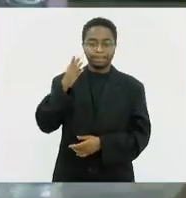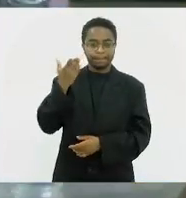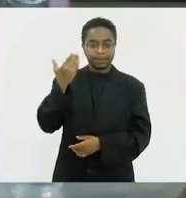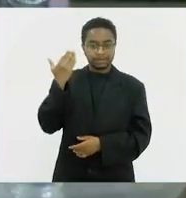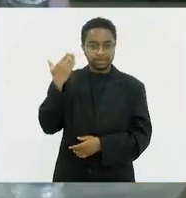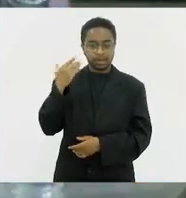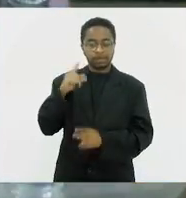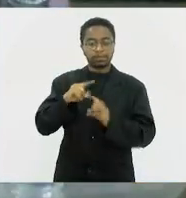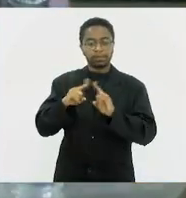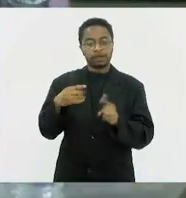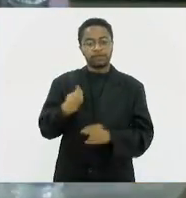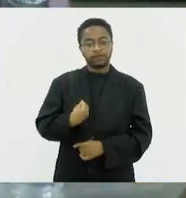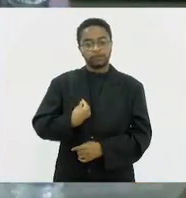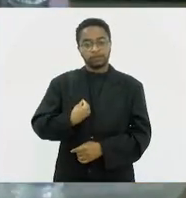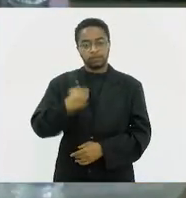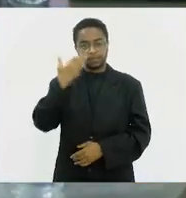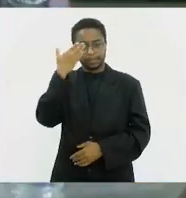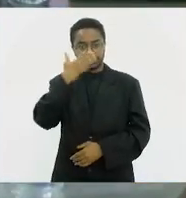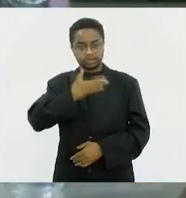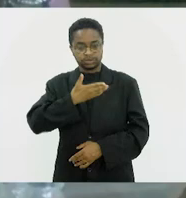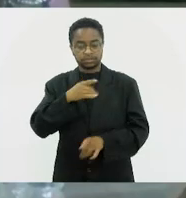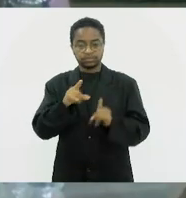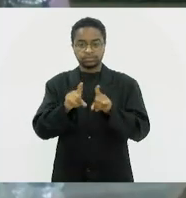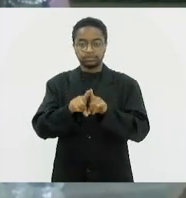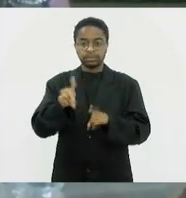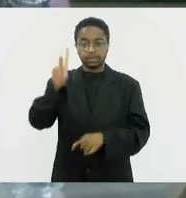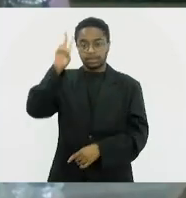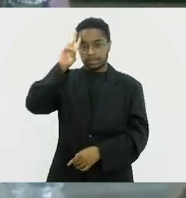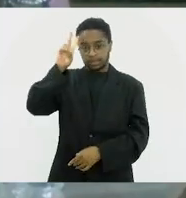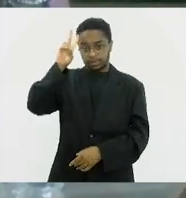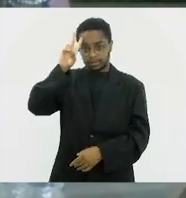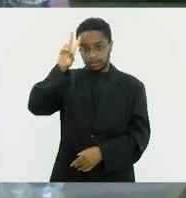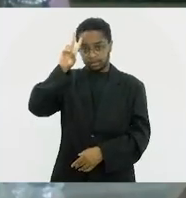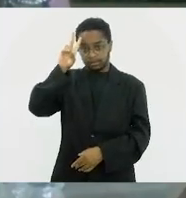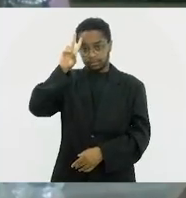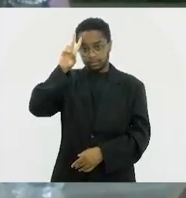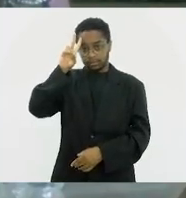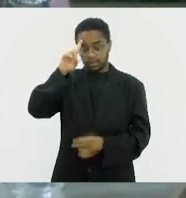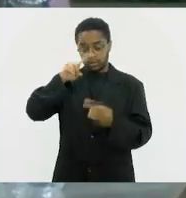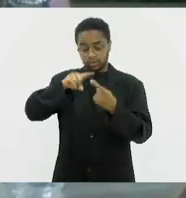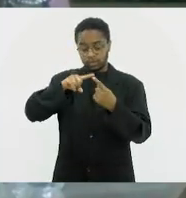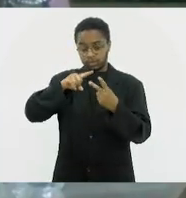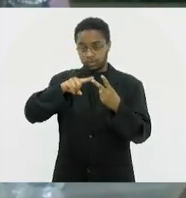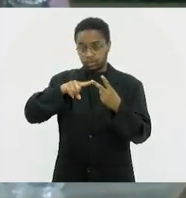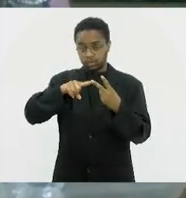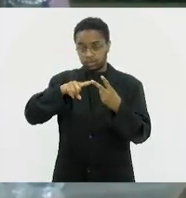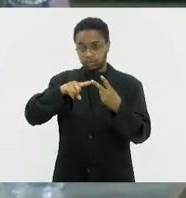seu presente. E lembre-se que